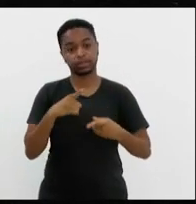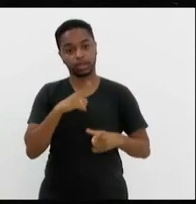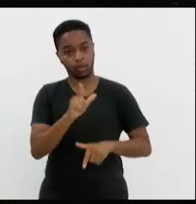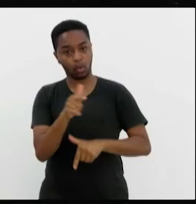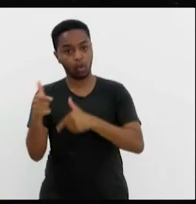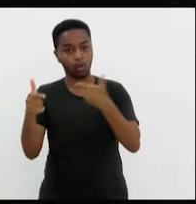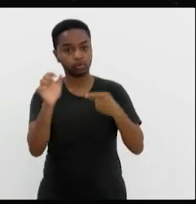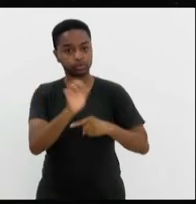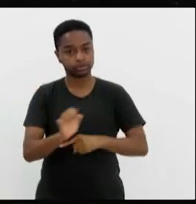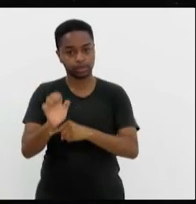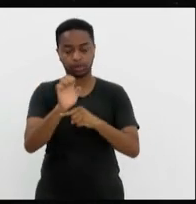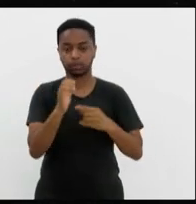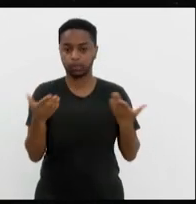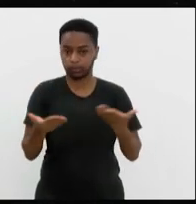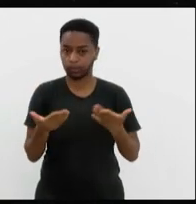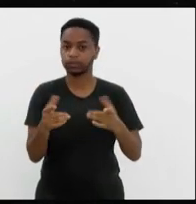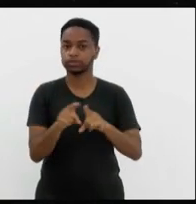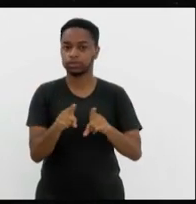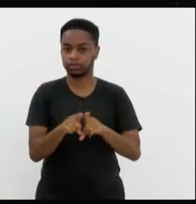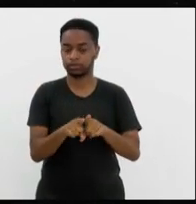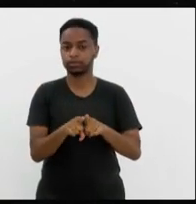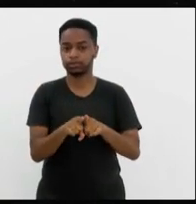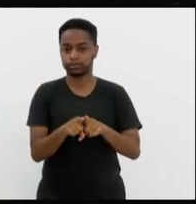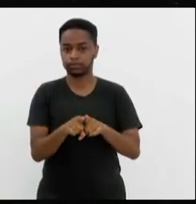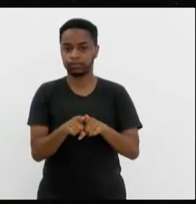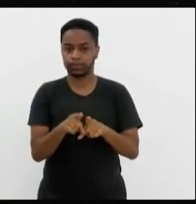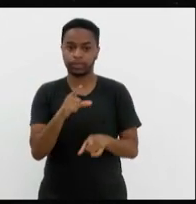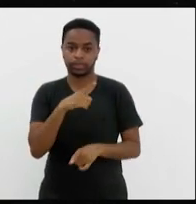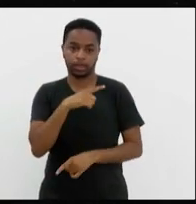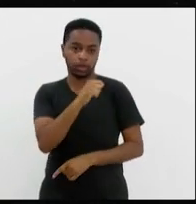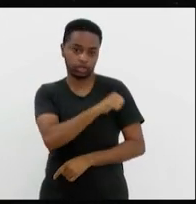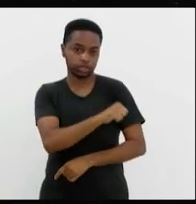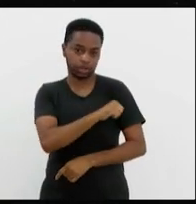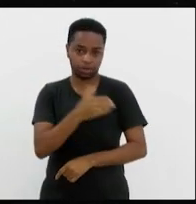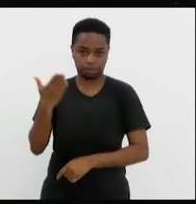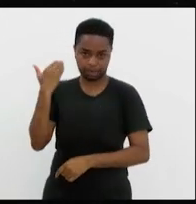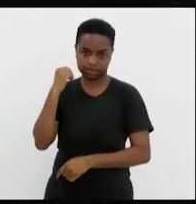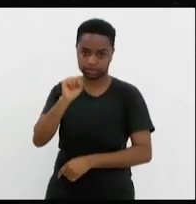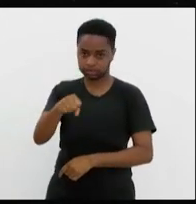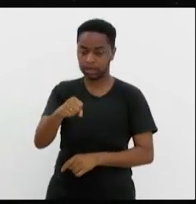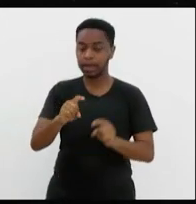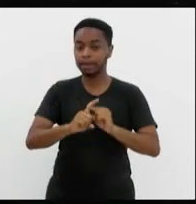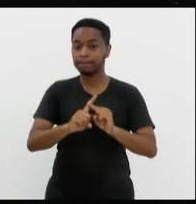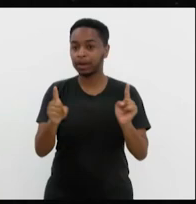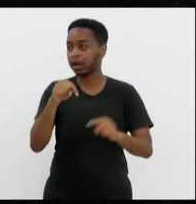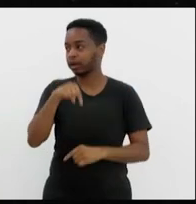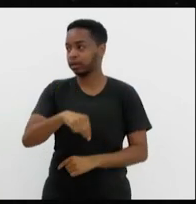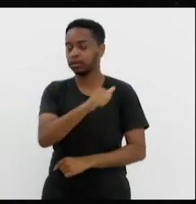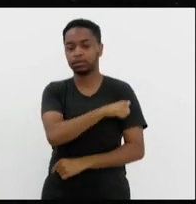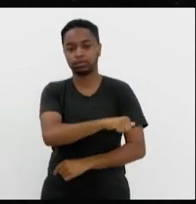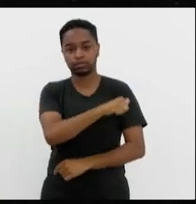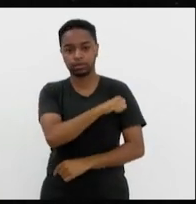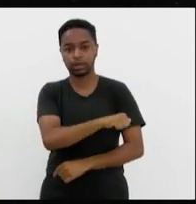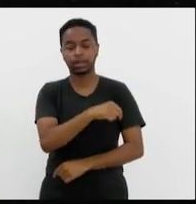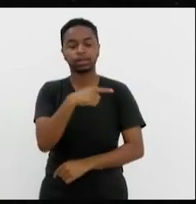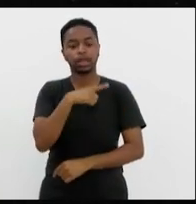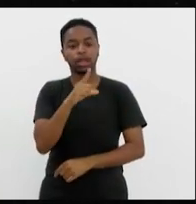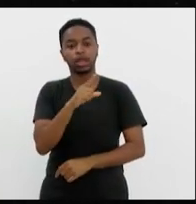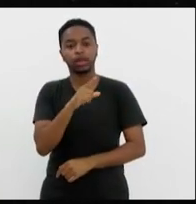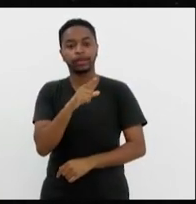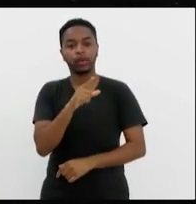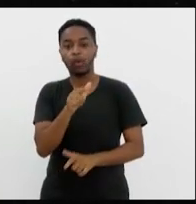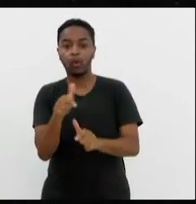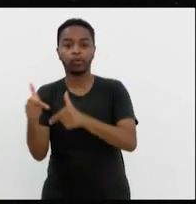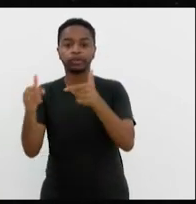estados hoje, outros estados, era o Rio de Janeiro no passado. E o nosso Rio de Janeiro serão os estados do